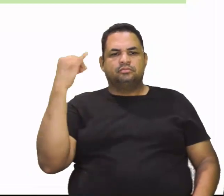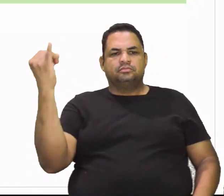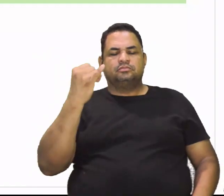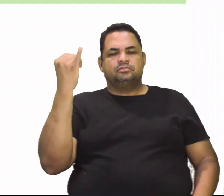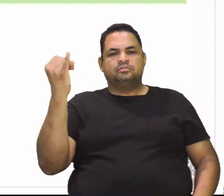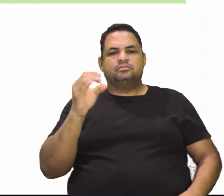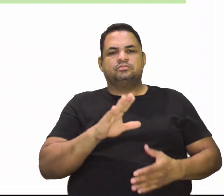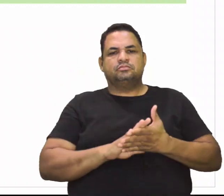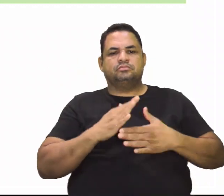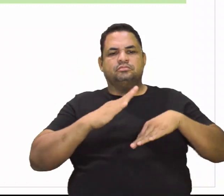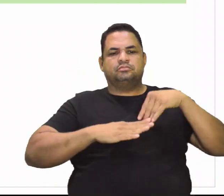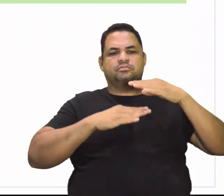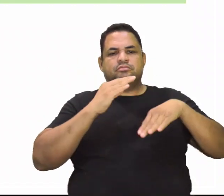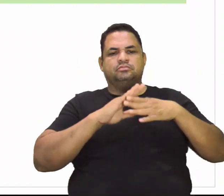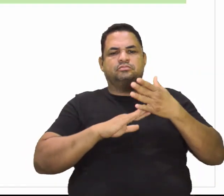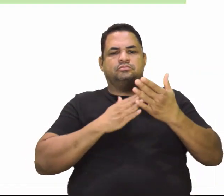gregos.